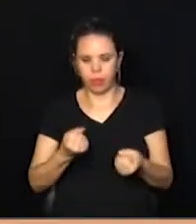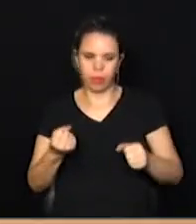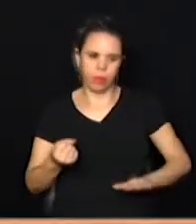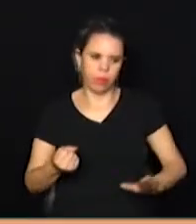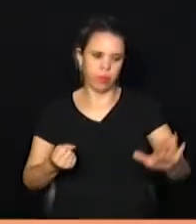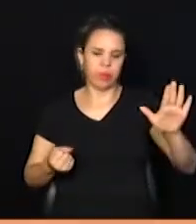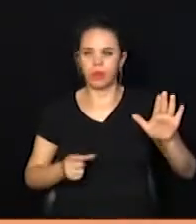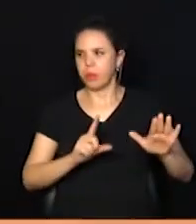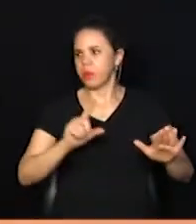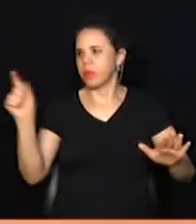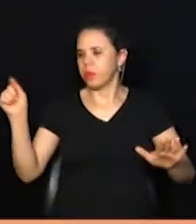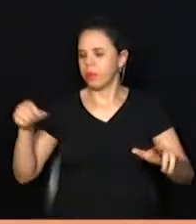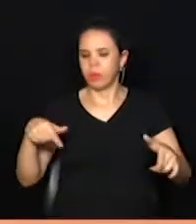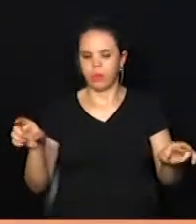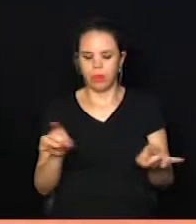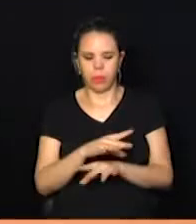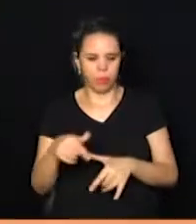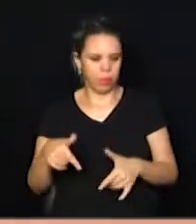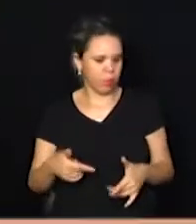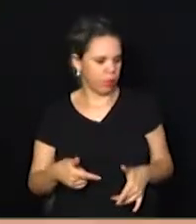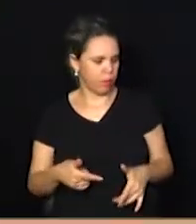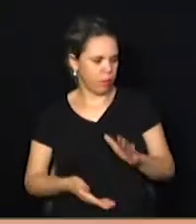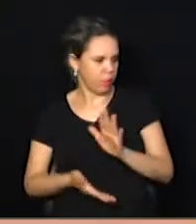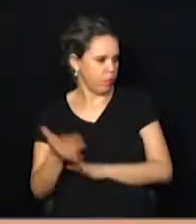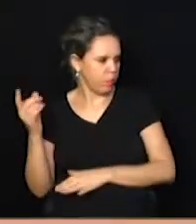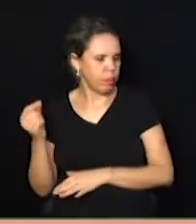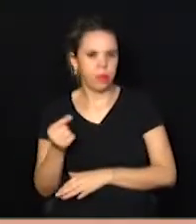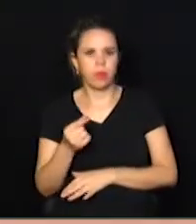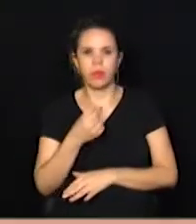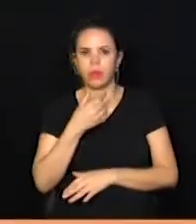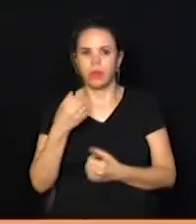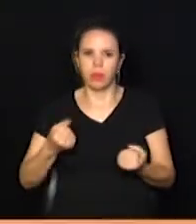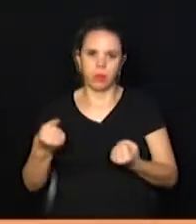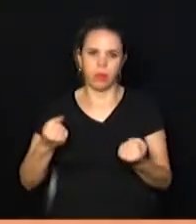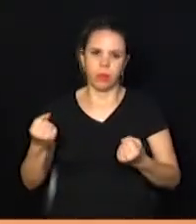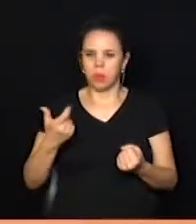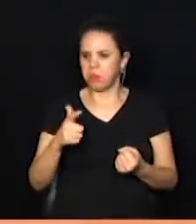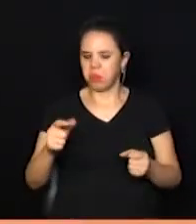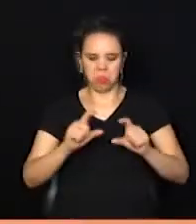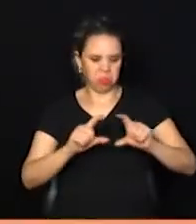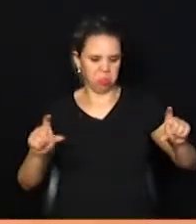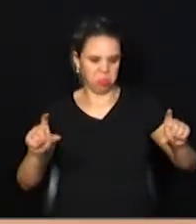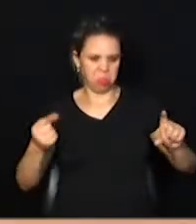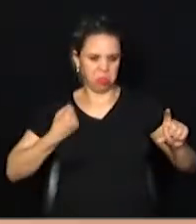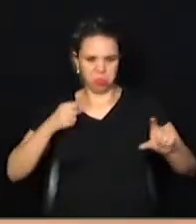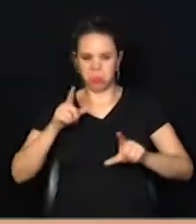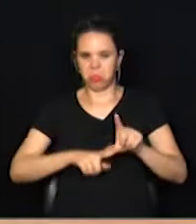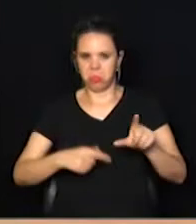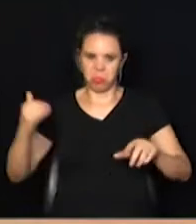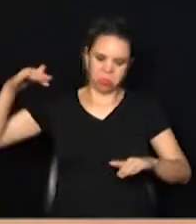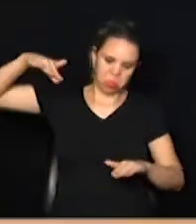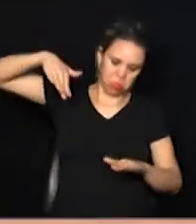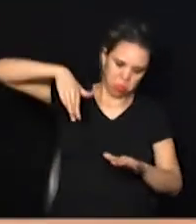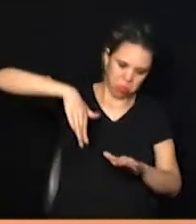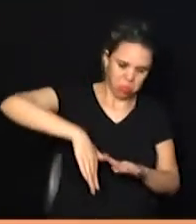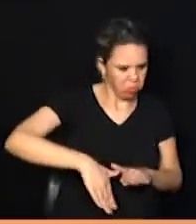eu saio, terminei o trabalho voluntário, estou saindo, vejo um carro sem placas, descendo, e depois